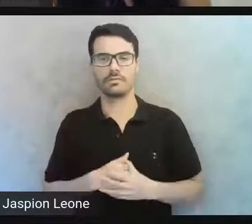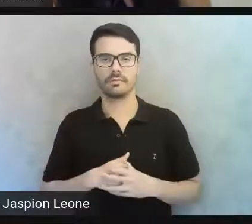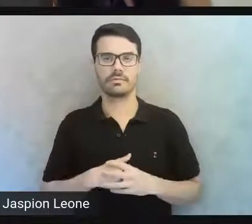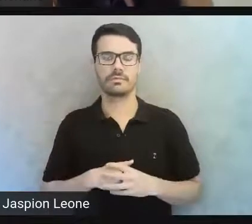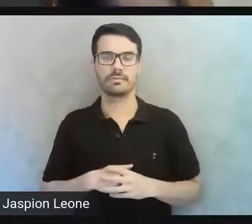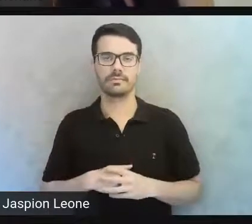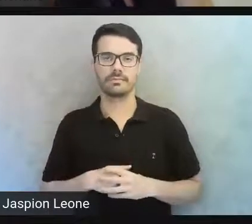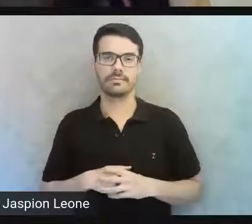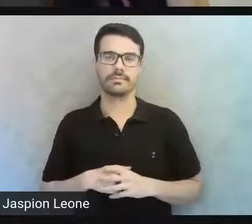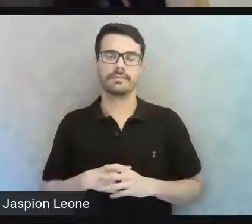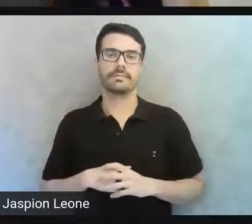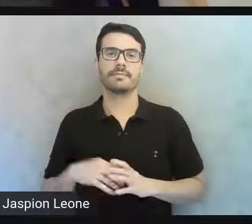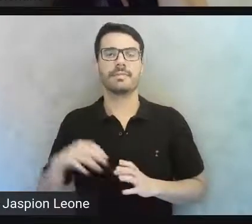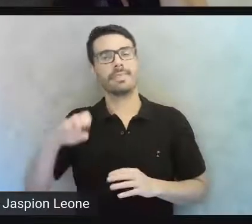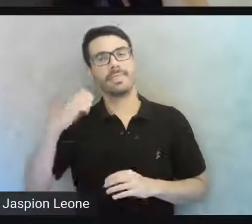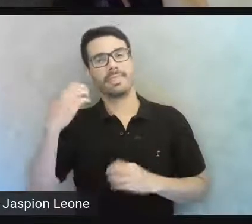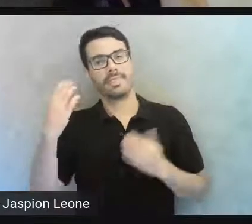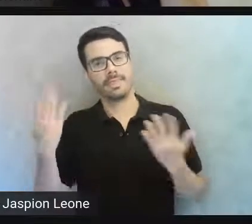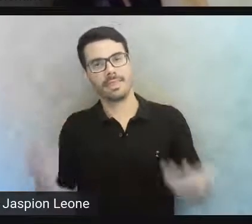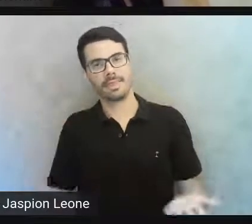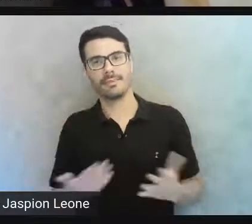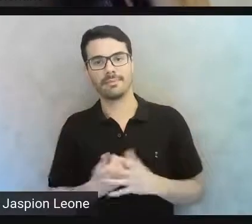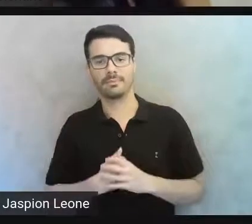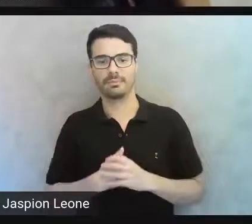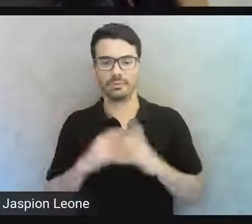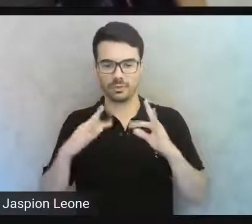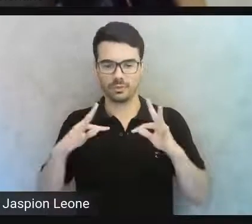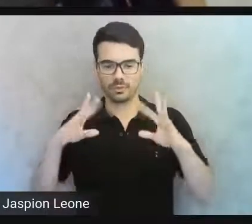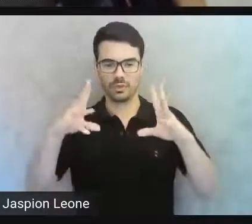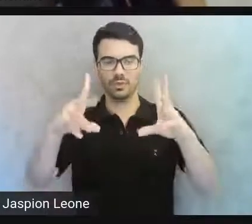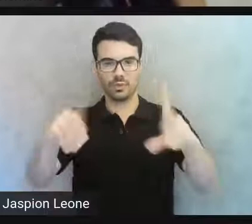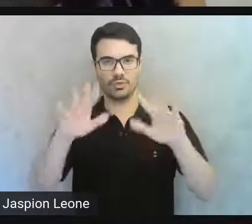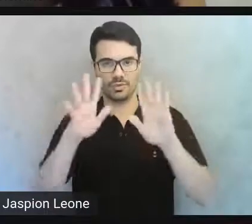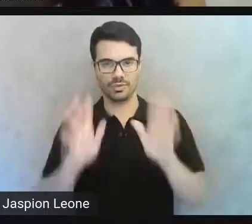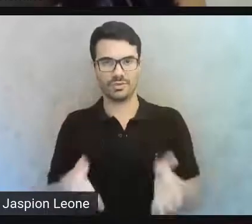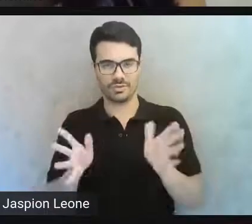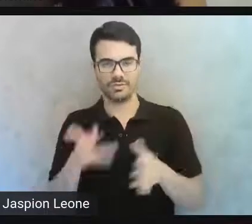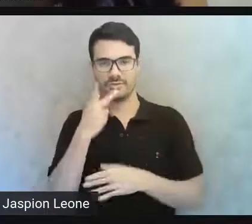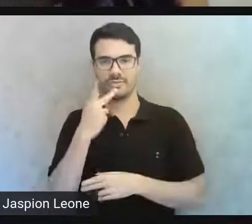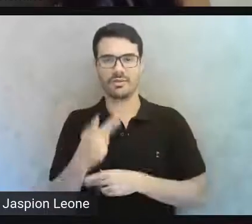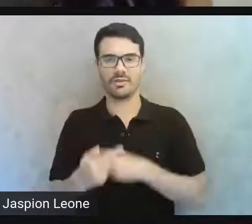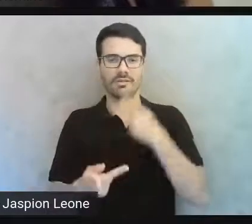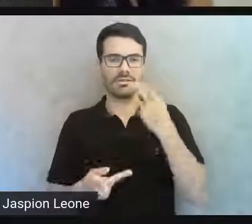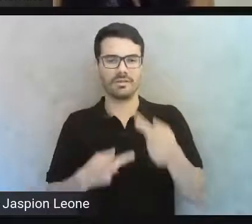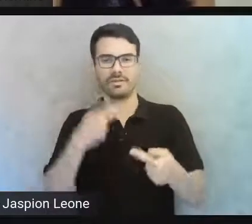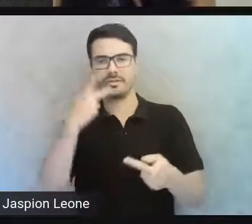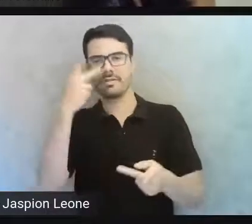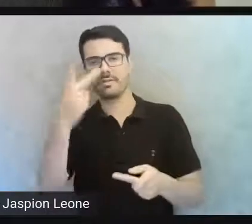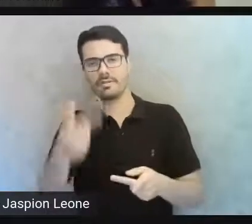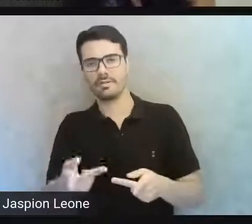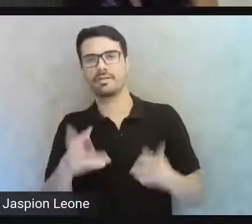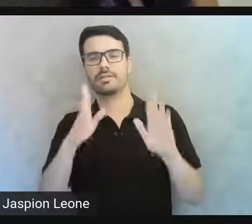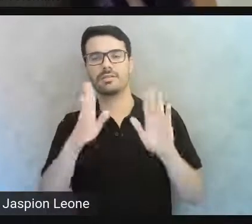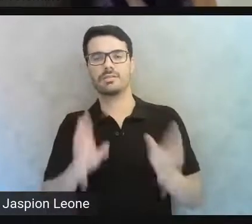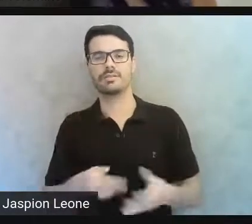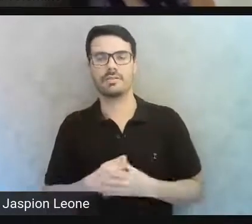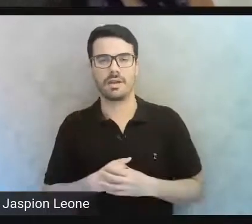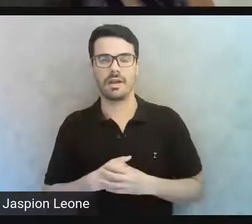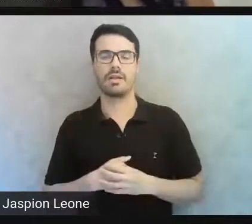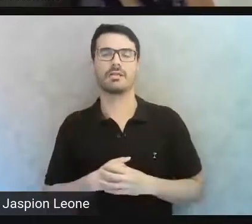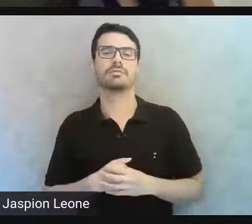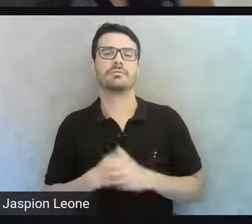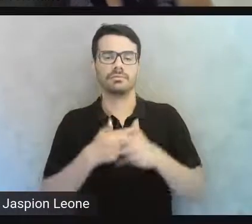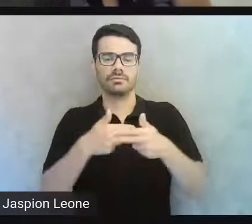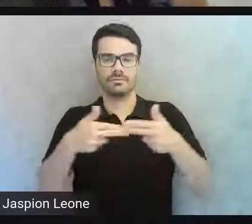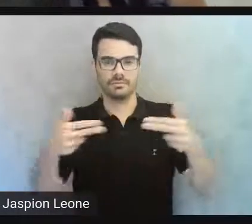Então, Clarissa, eu acho assim, de tudo que a gente falou, eu acho que foi muita coisa, né? A gente passou em vários